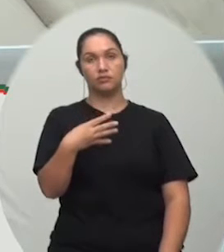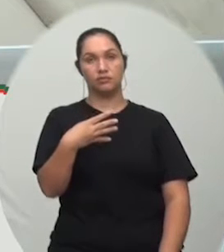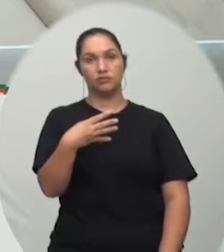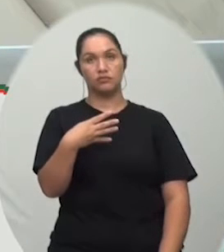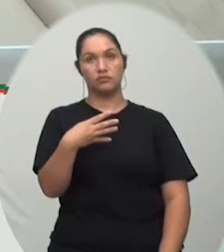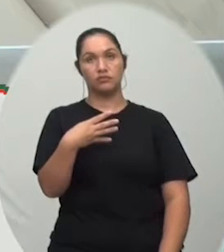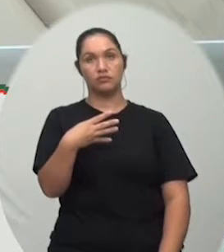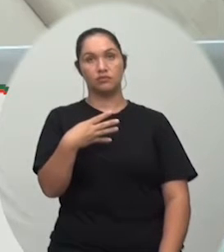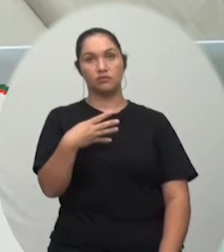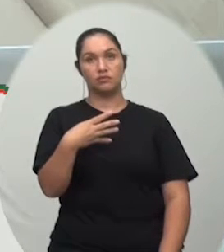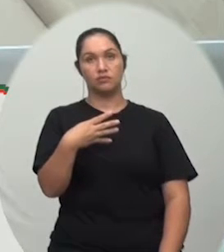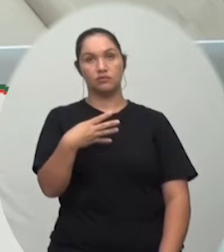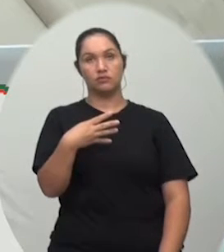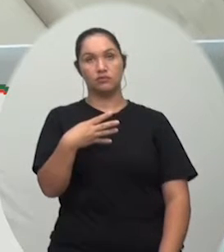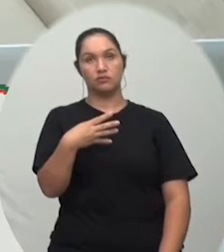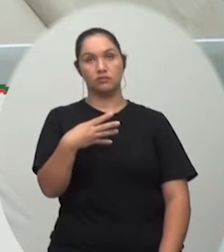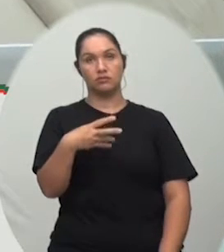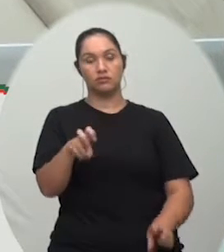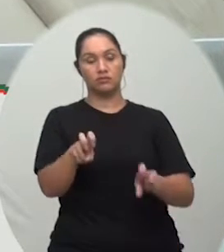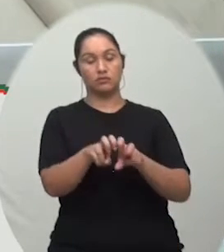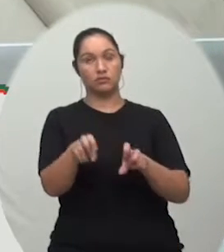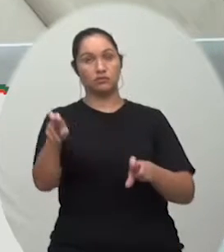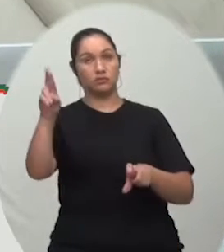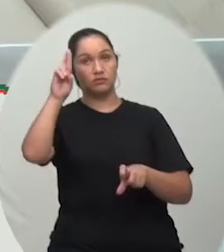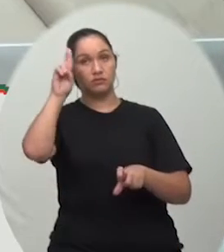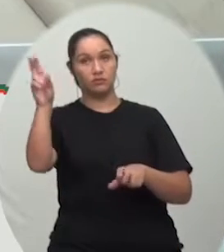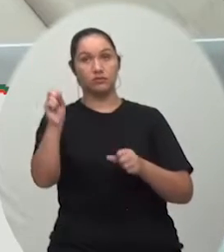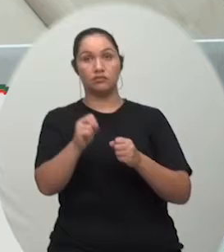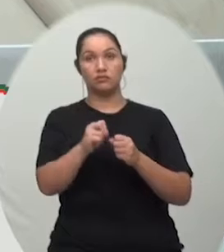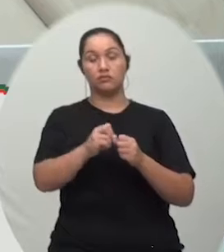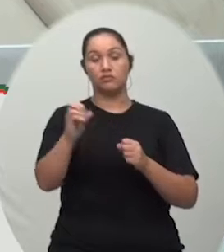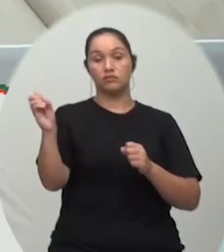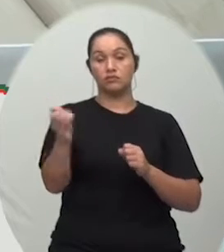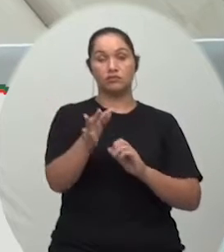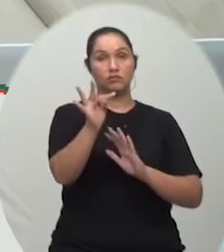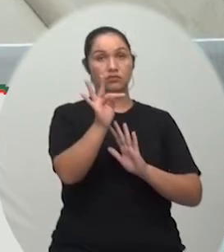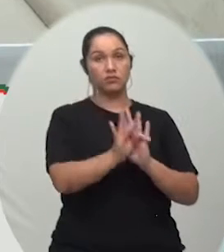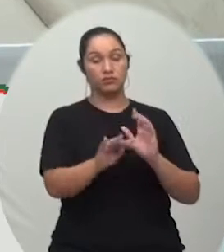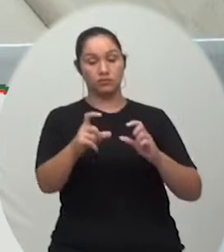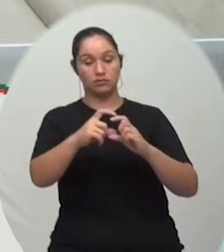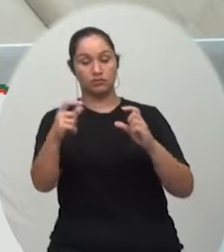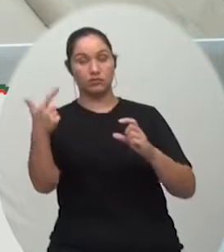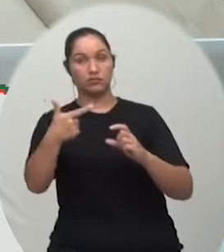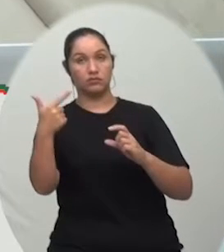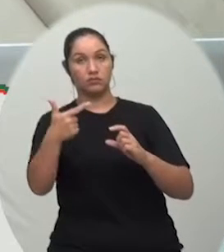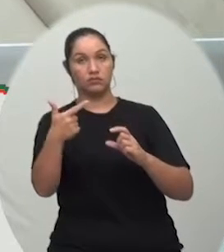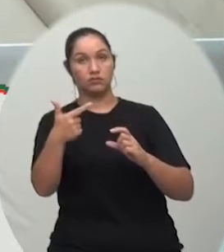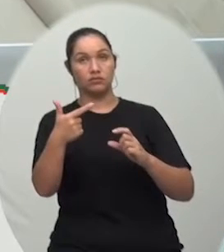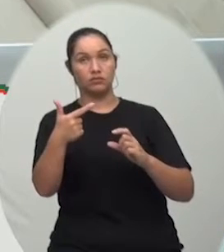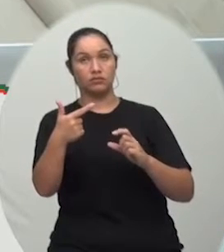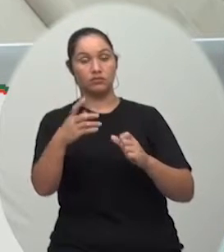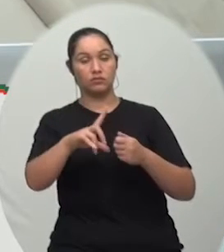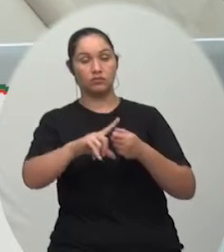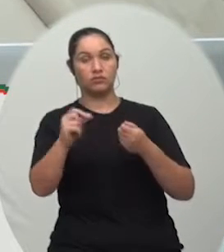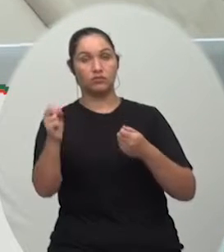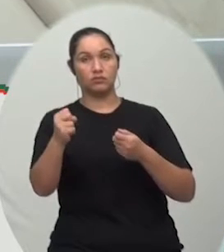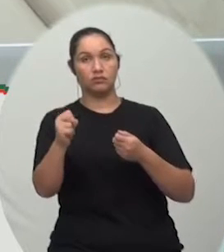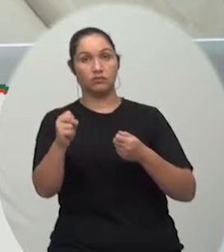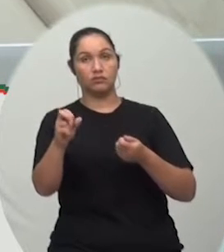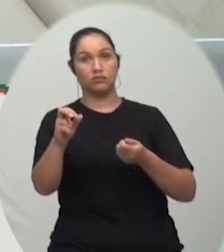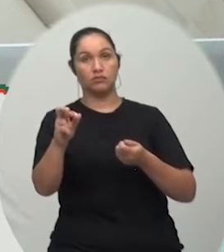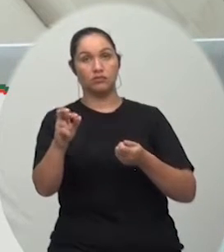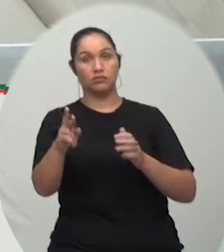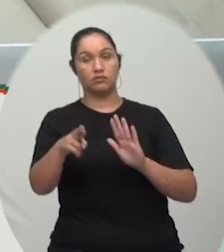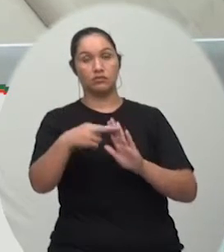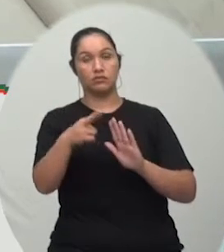034/18, de autoria da mesa diretora, que dá nova redação ao parágrafo 2º do artigo 8º da resolução